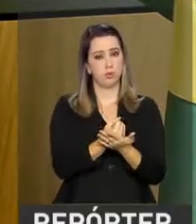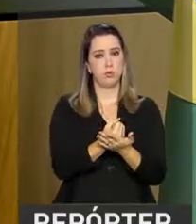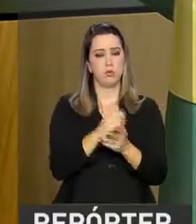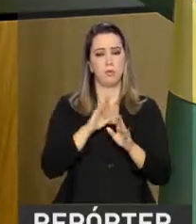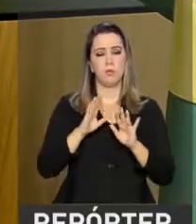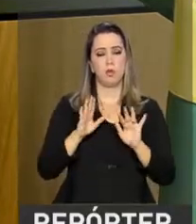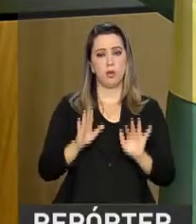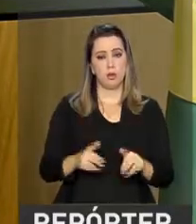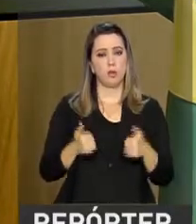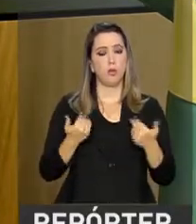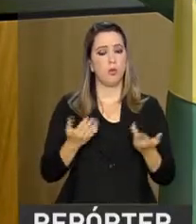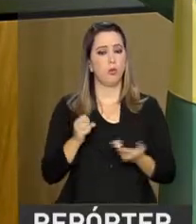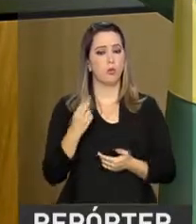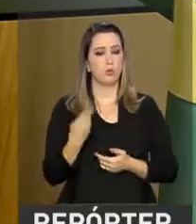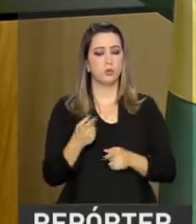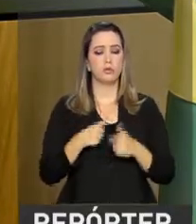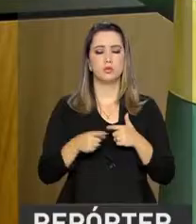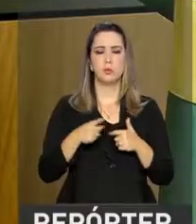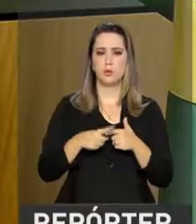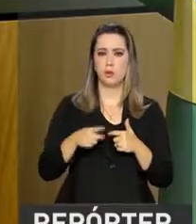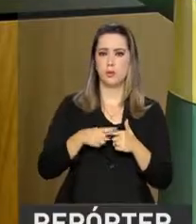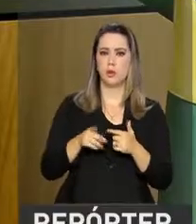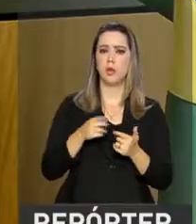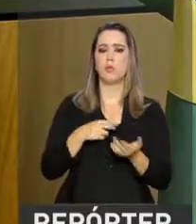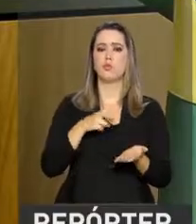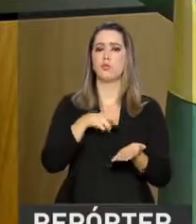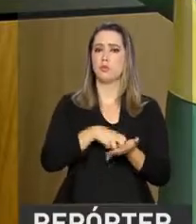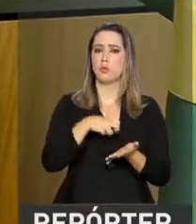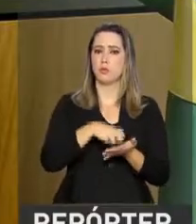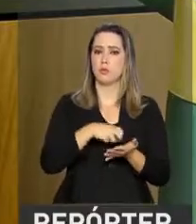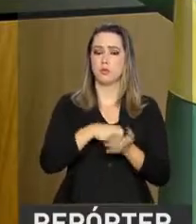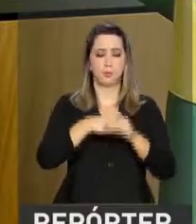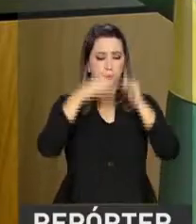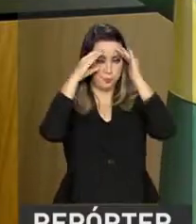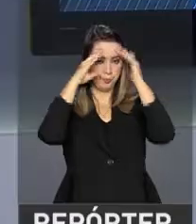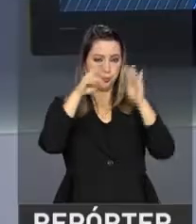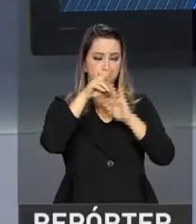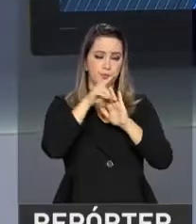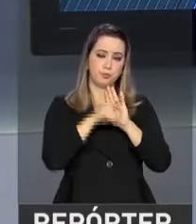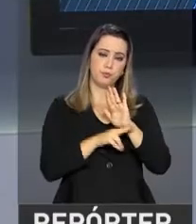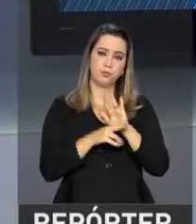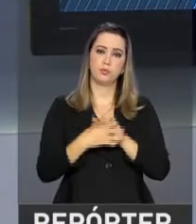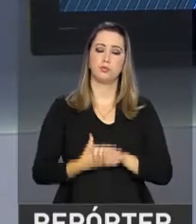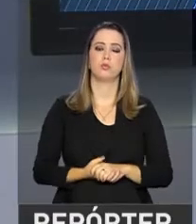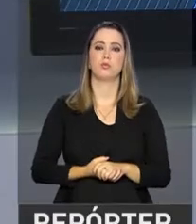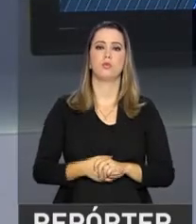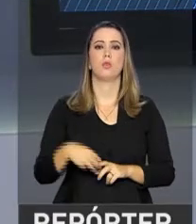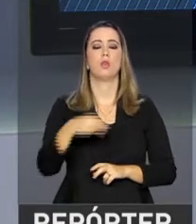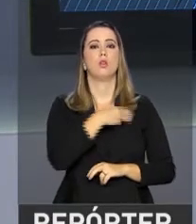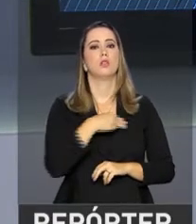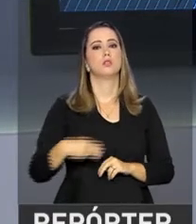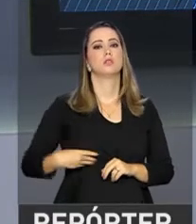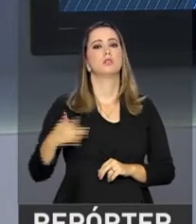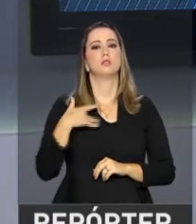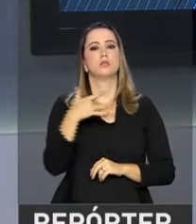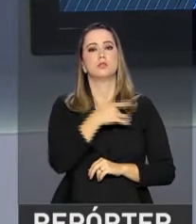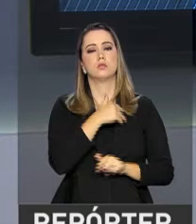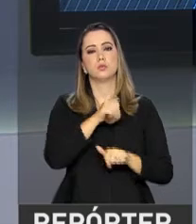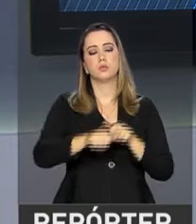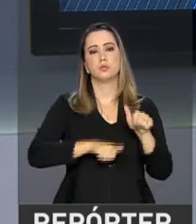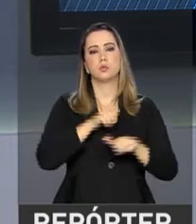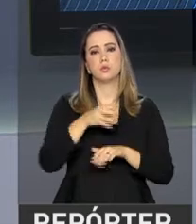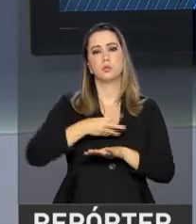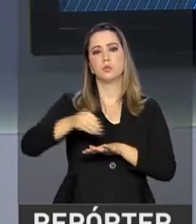as agências reguladoras irão imputar punições pelo descumprimento da norma. O Ministério da Saúde atualizou